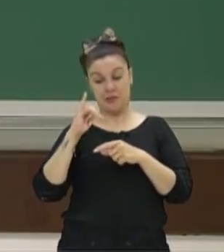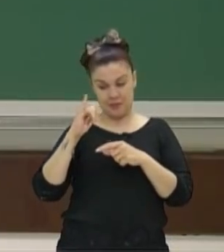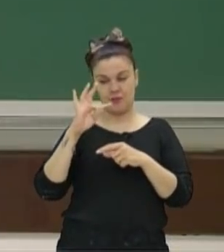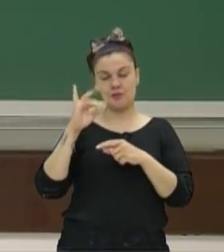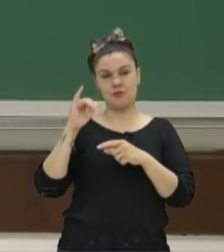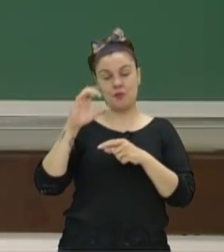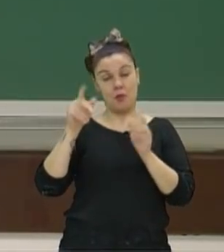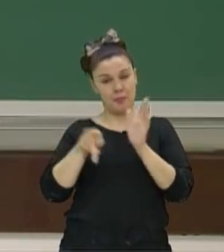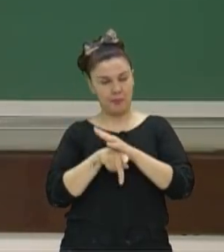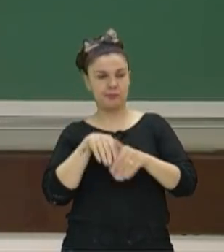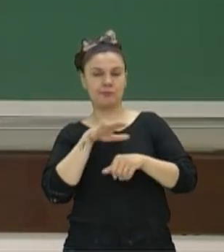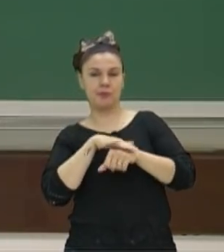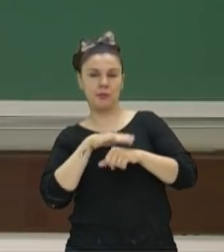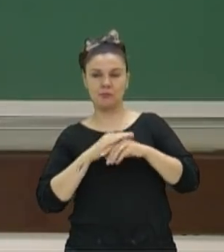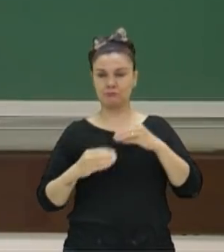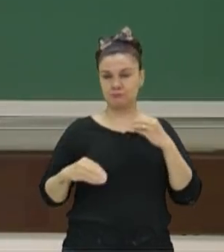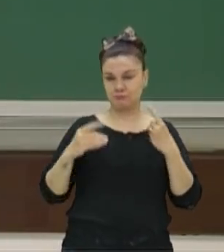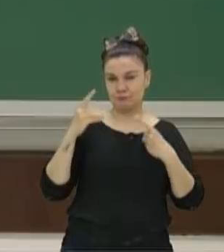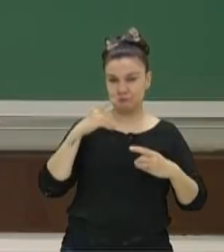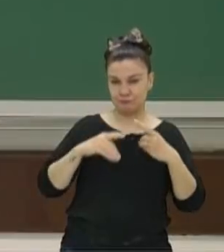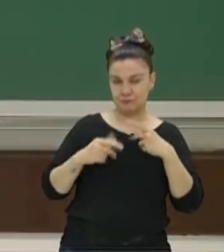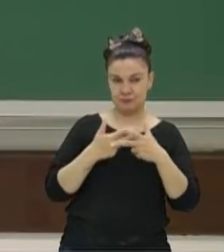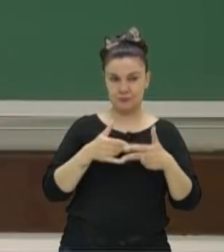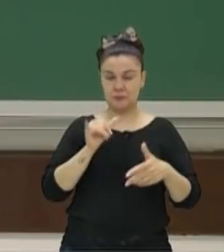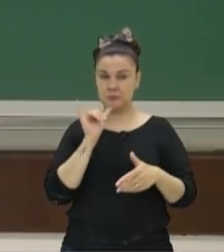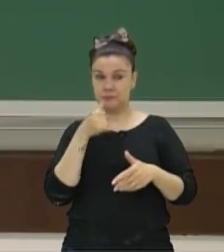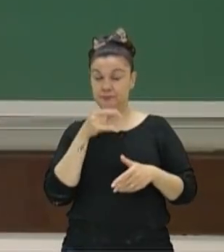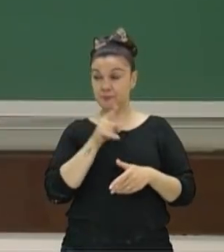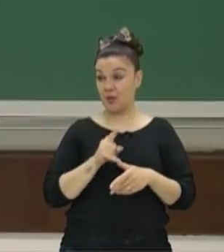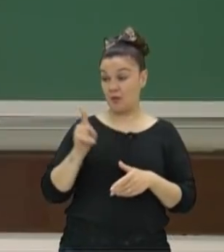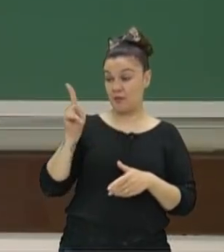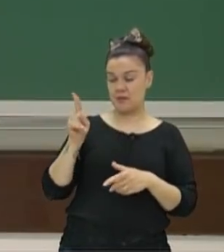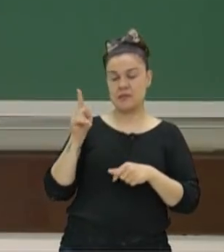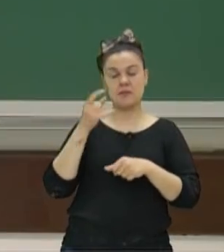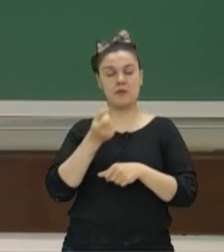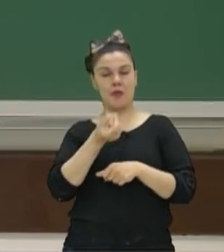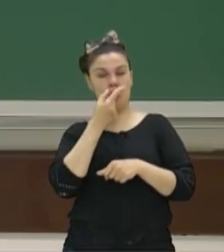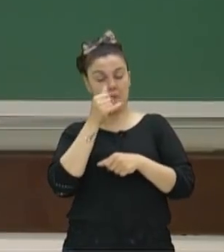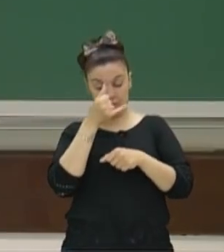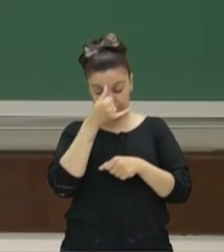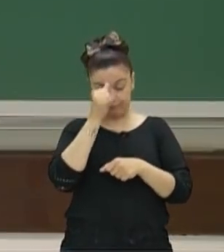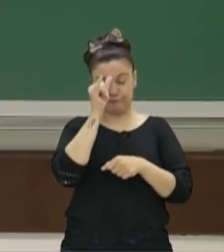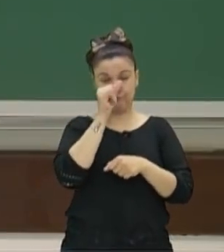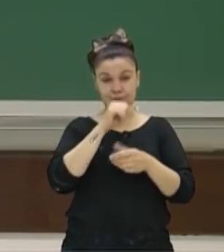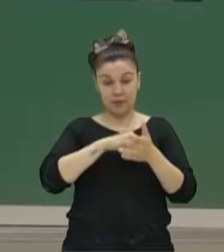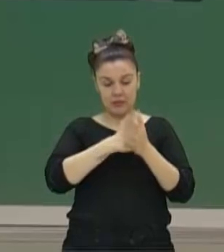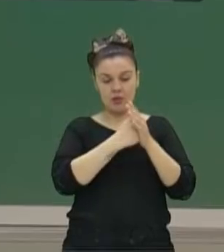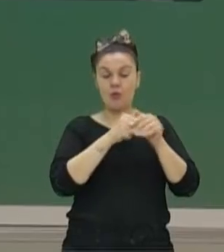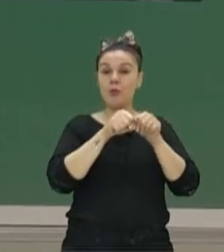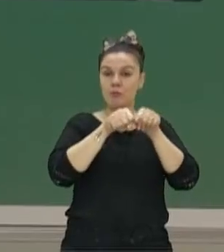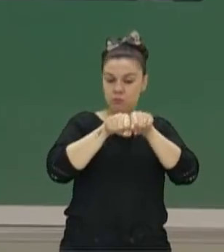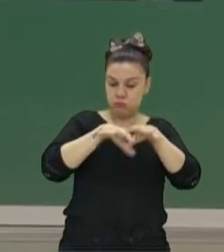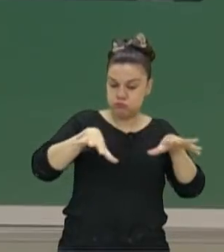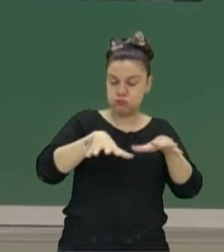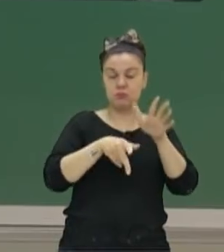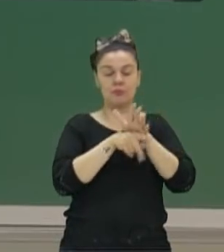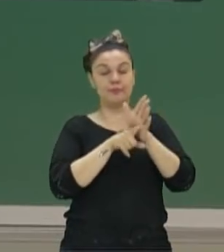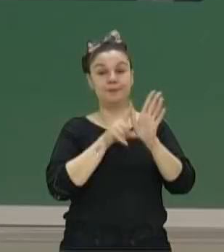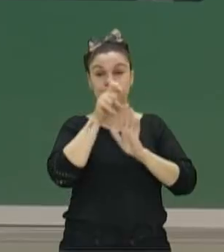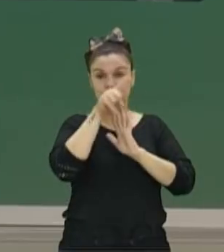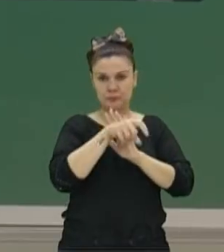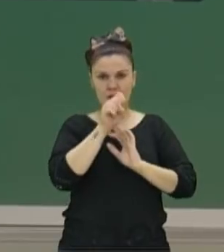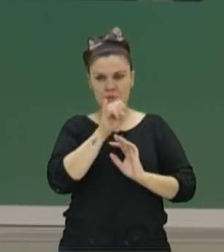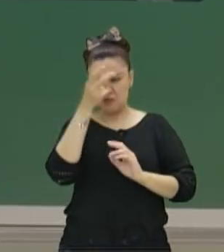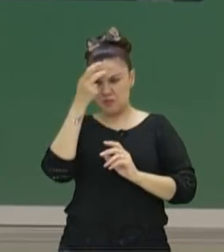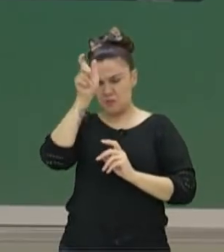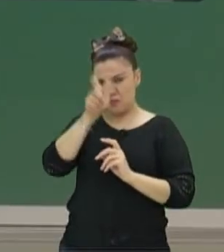tá? Então, os antibióticos são medicamentos utilizados para interferir no crescimento das bactérias. Então, se o